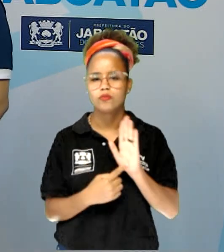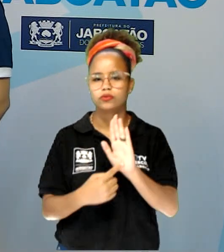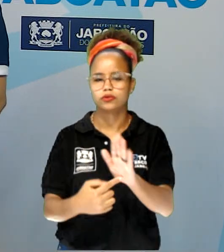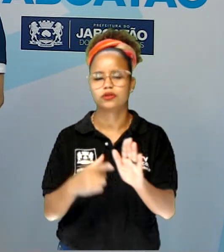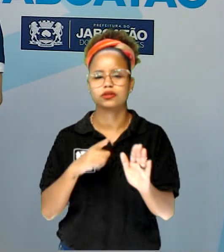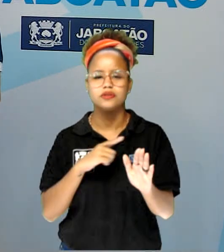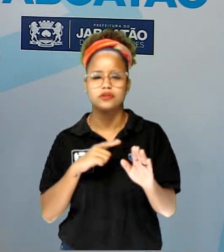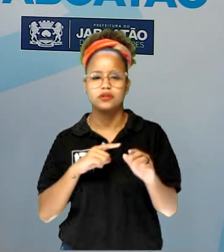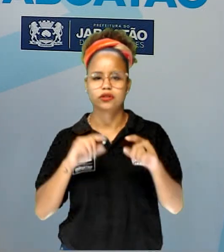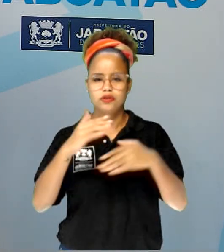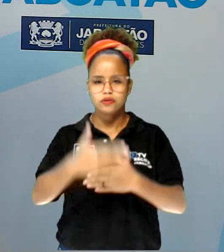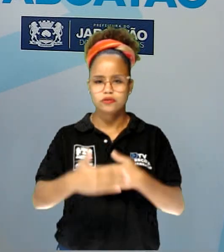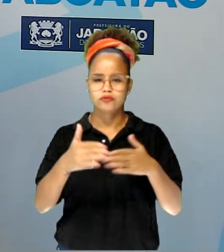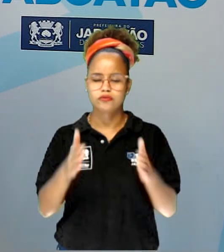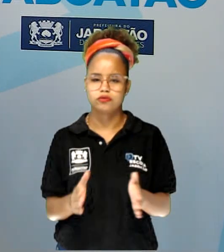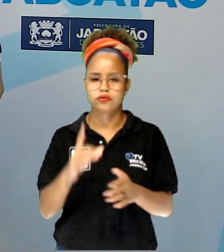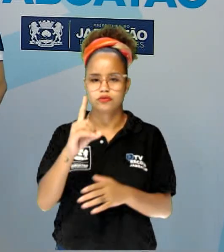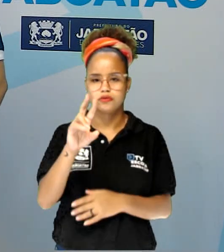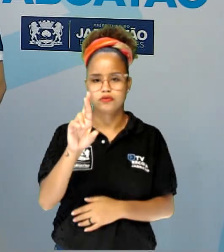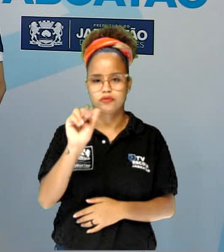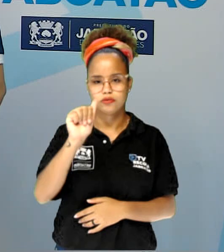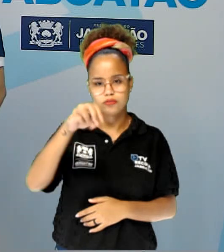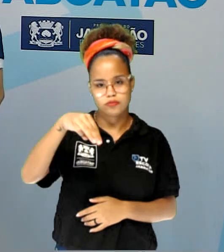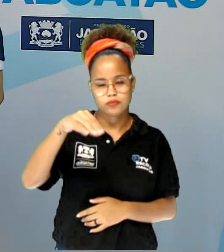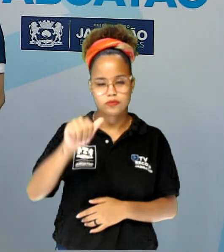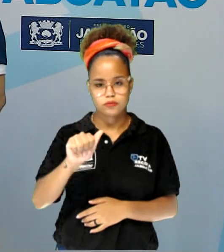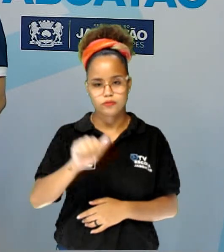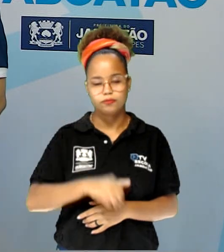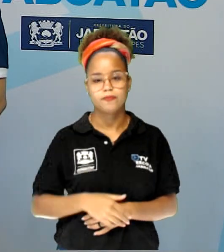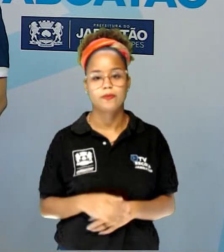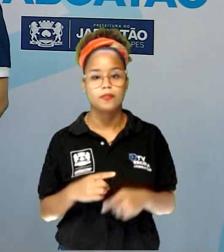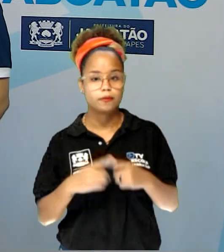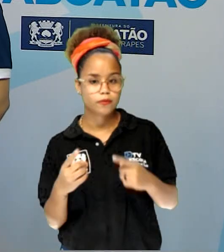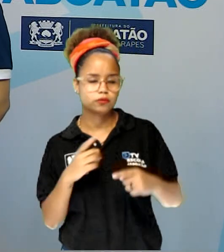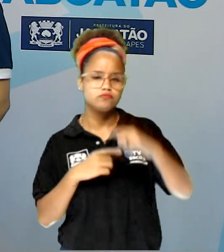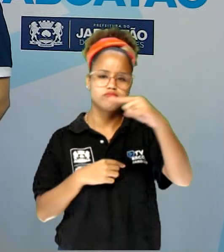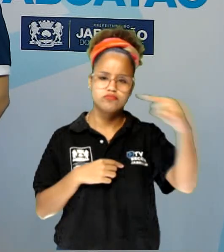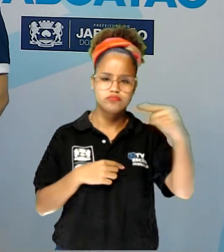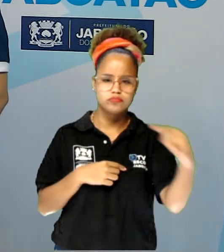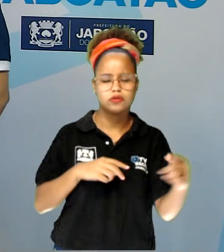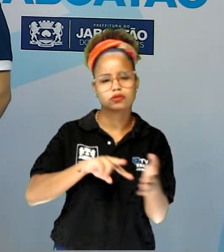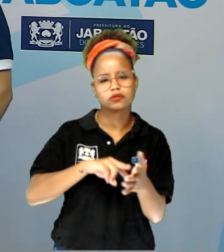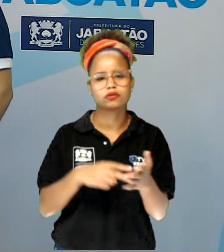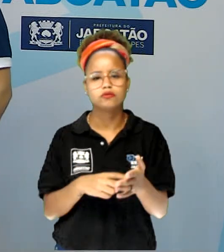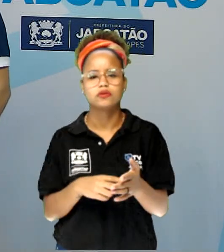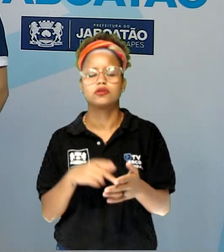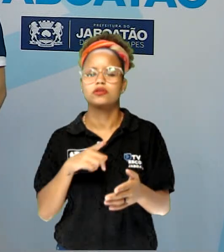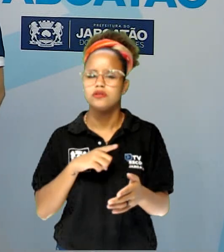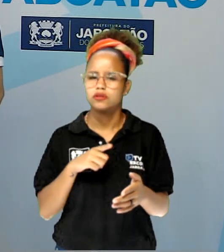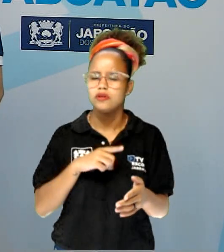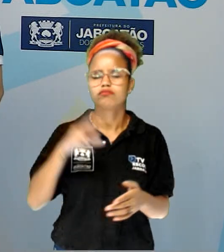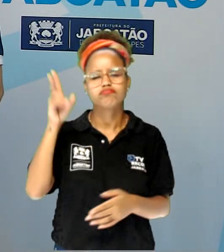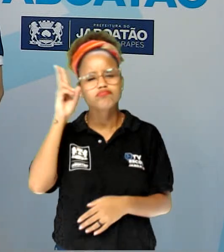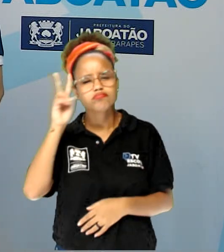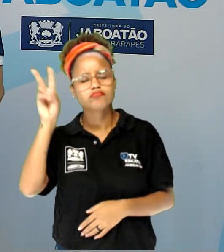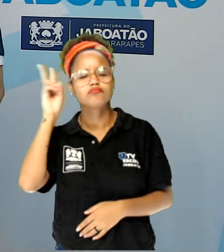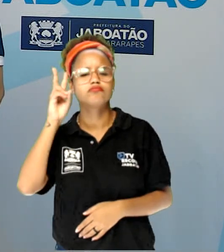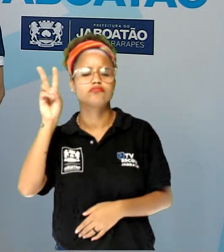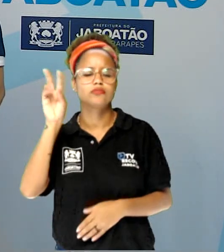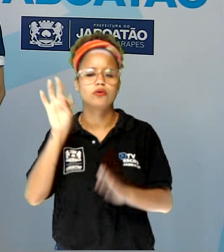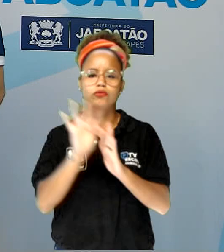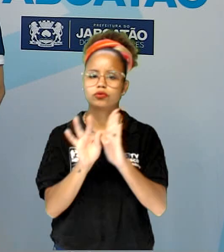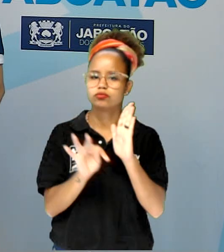tem esse formato dramático. Apesar de os travessões indicarem para a gente, né, dar mesmo uma lembrança do